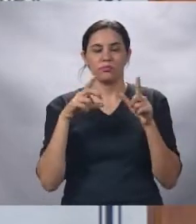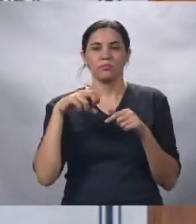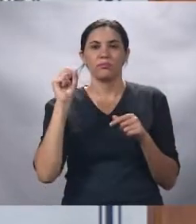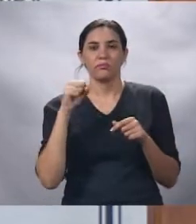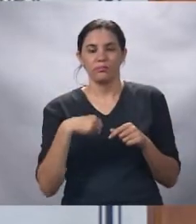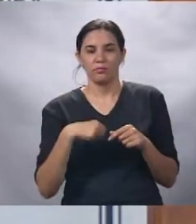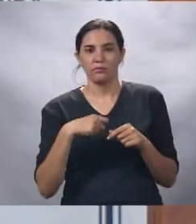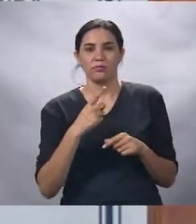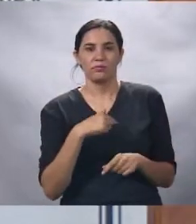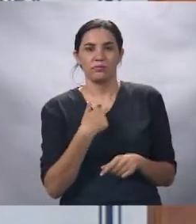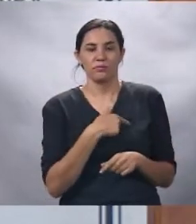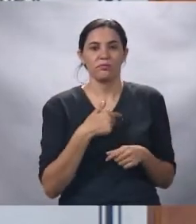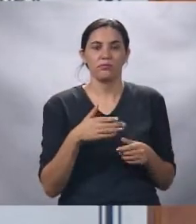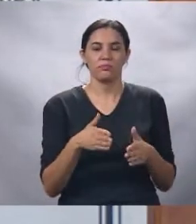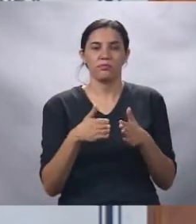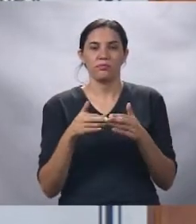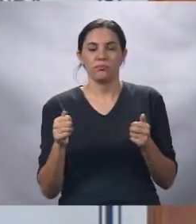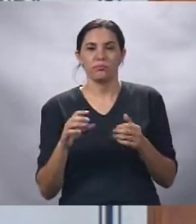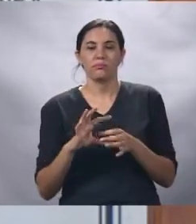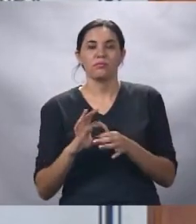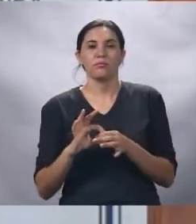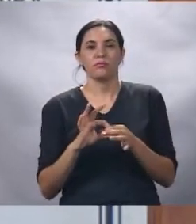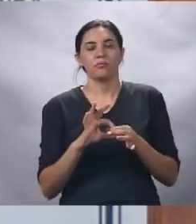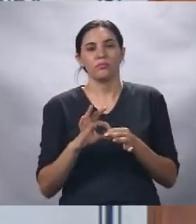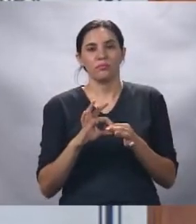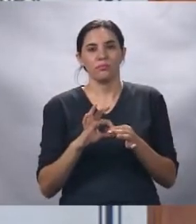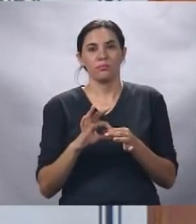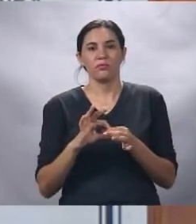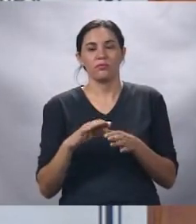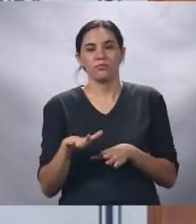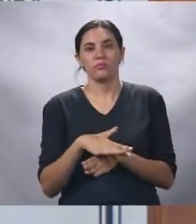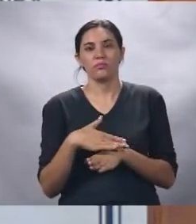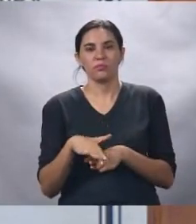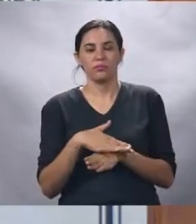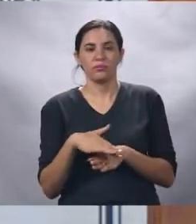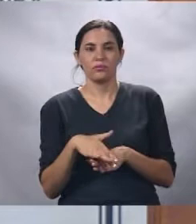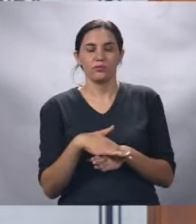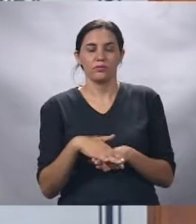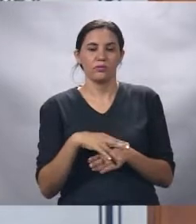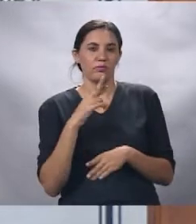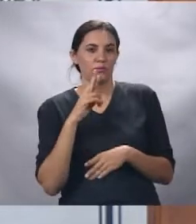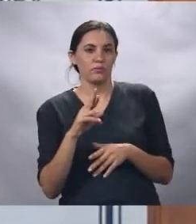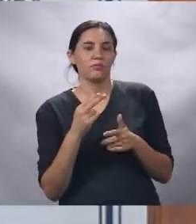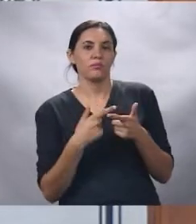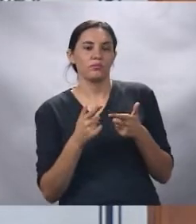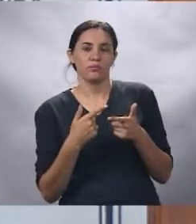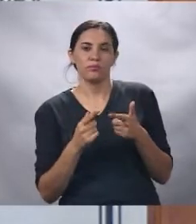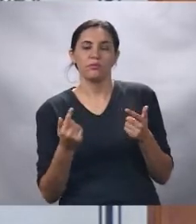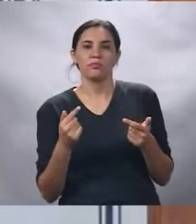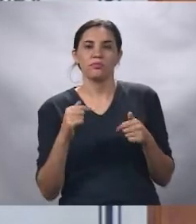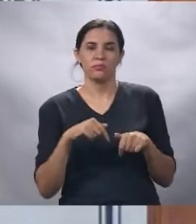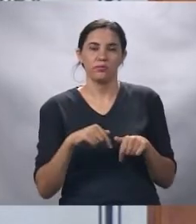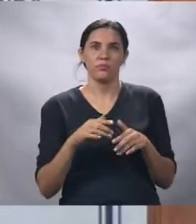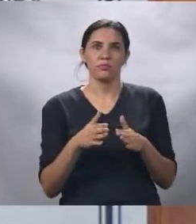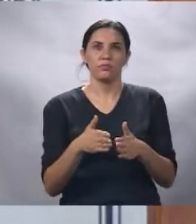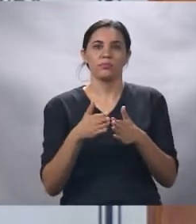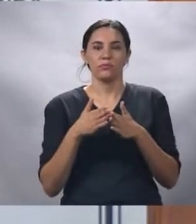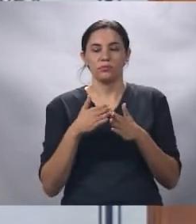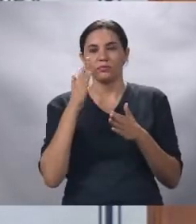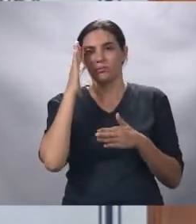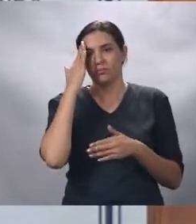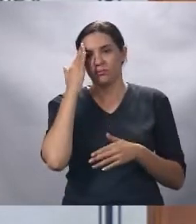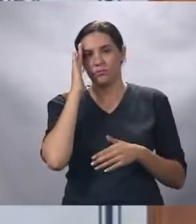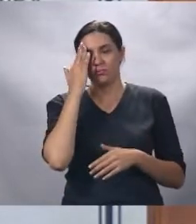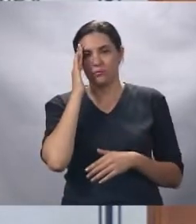é para isso que a gente pede essa interligação, que resolveria bastante esses problemas aqui. Eu peço a